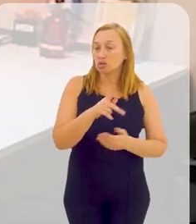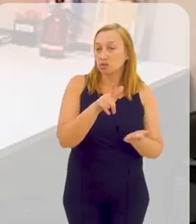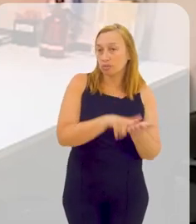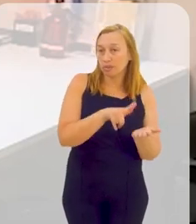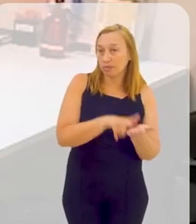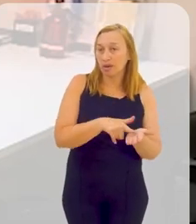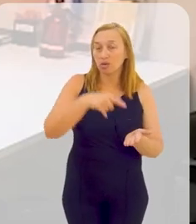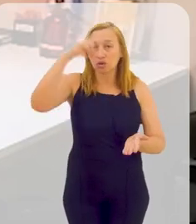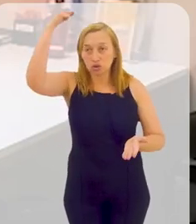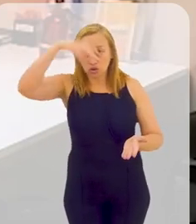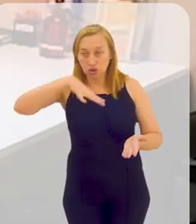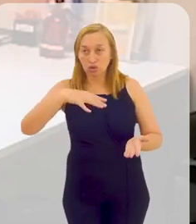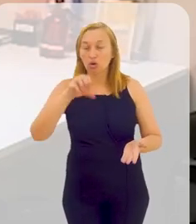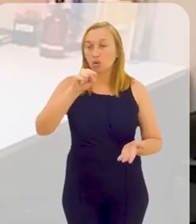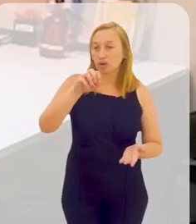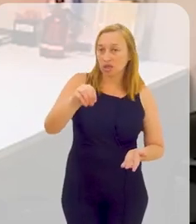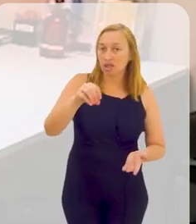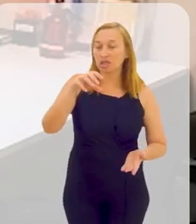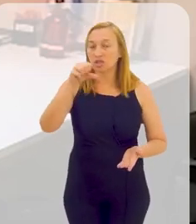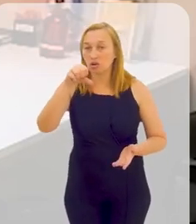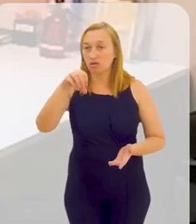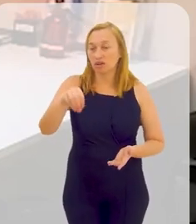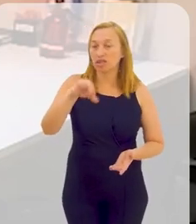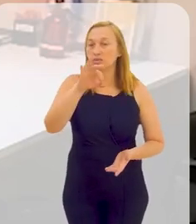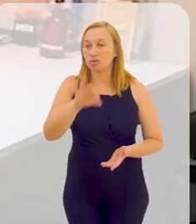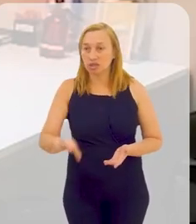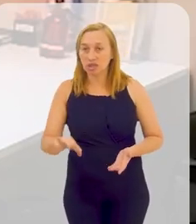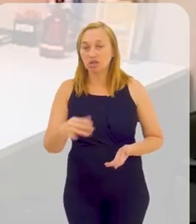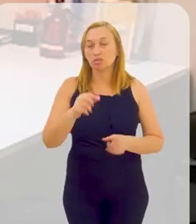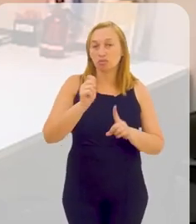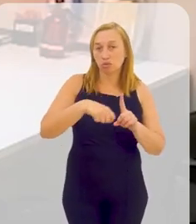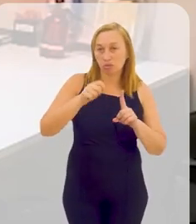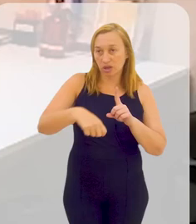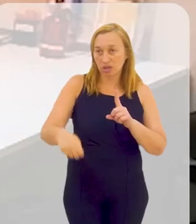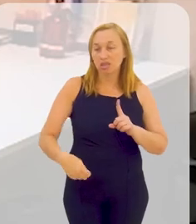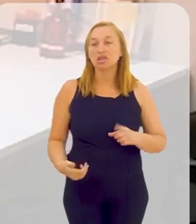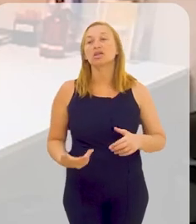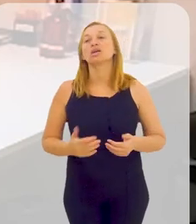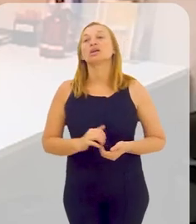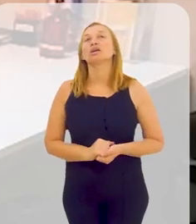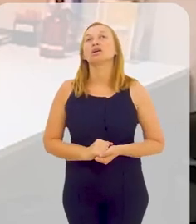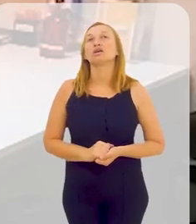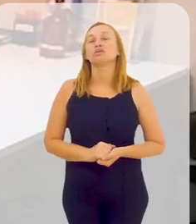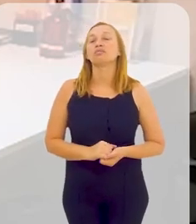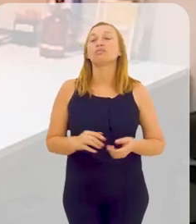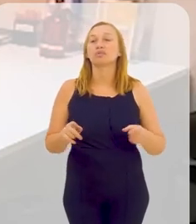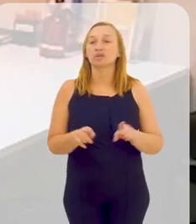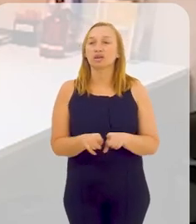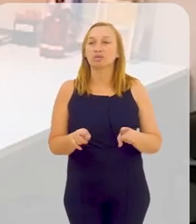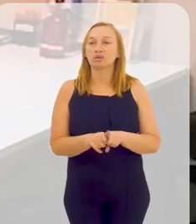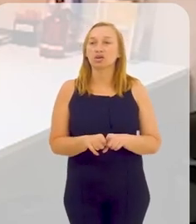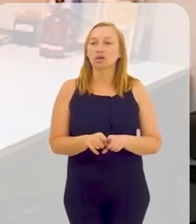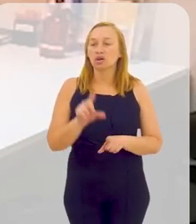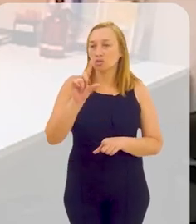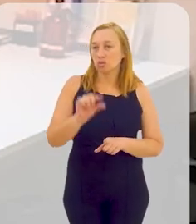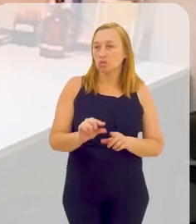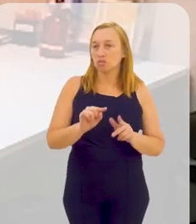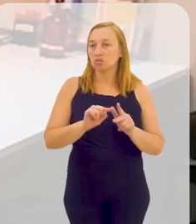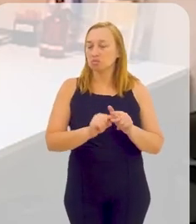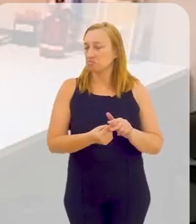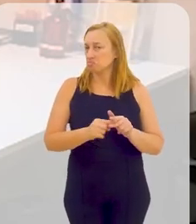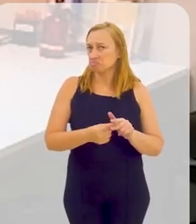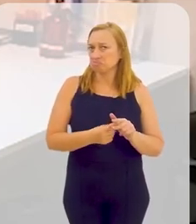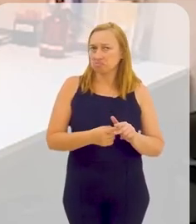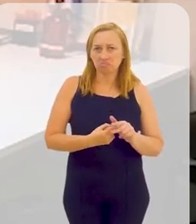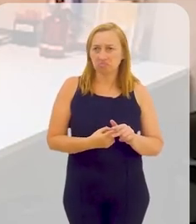na sua conta de luz pode reduzir ela em 80 90% por mês a sua conta de luz né e ele tem baixíssima